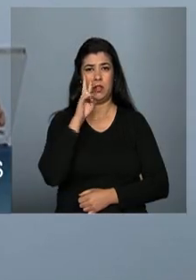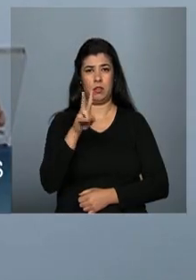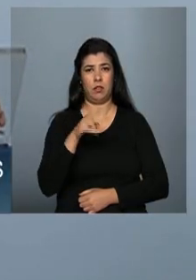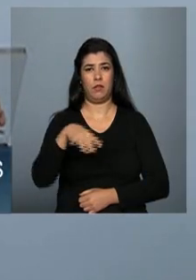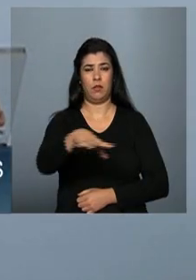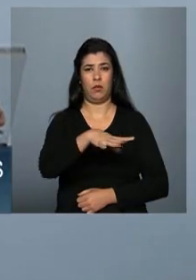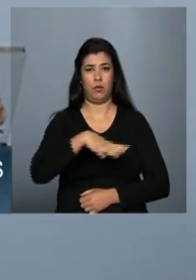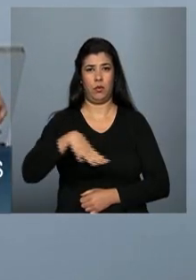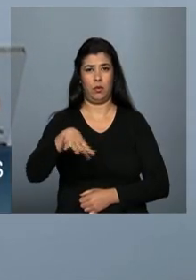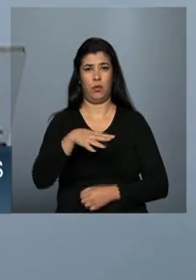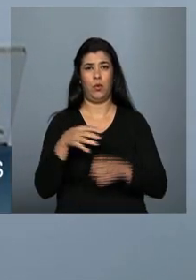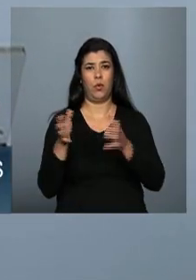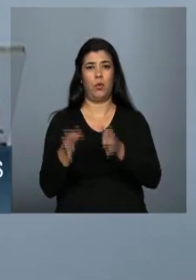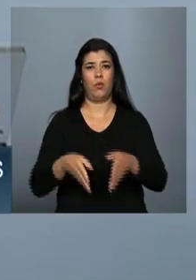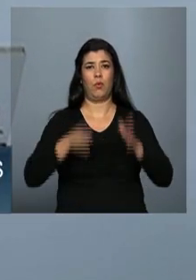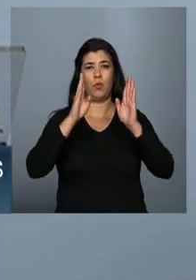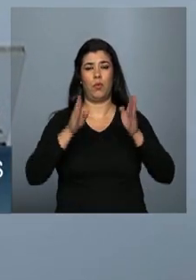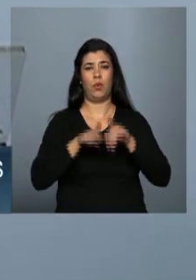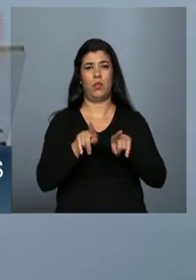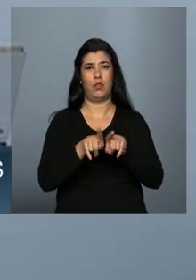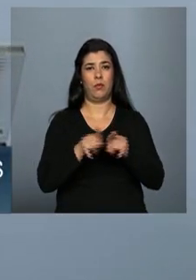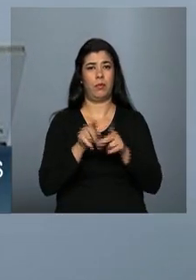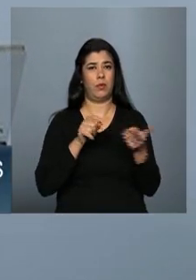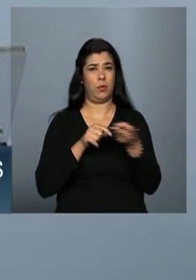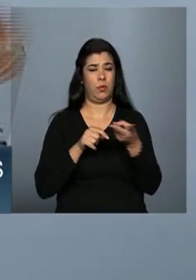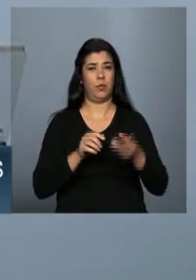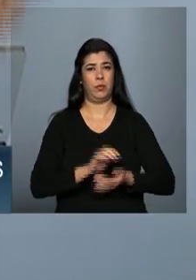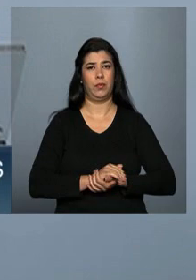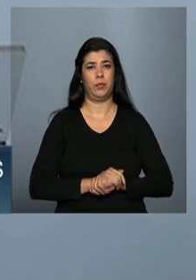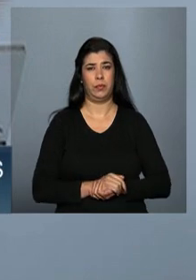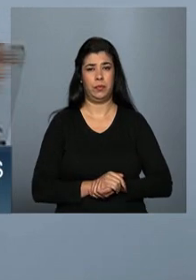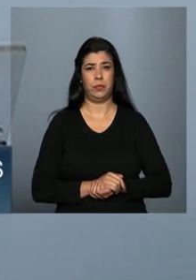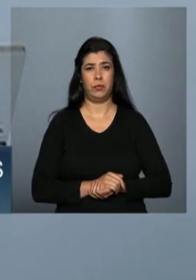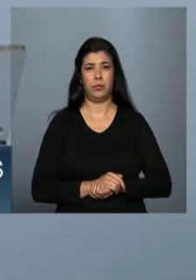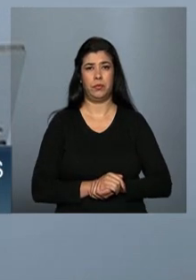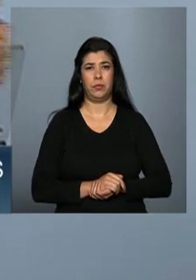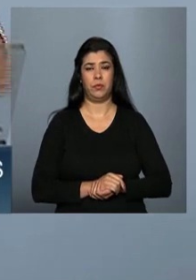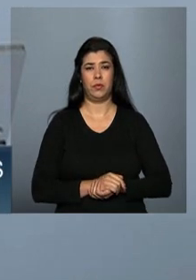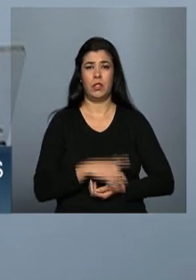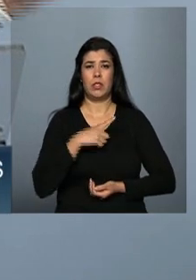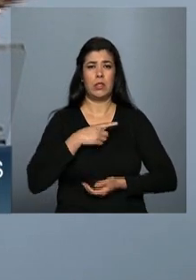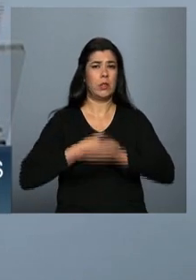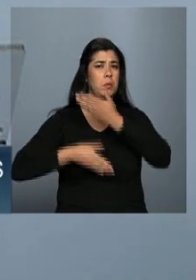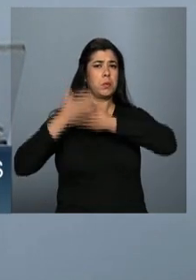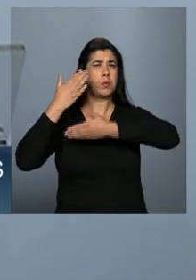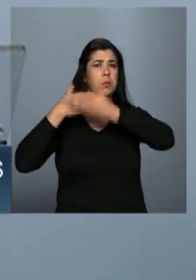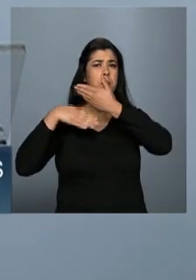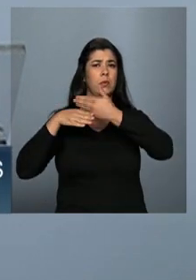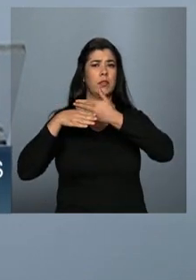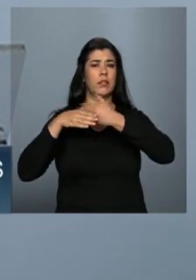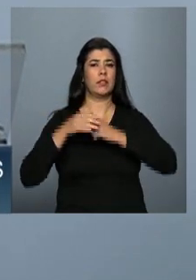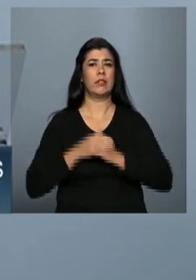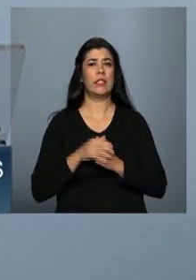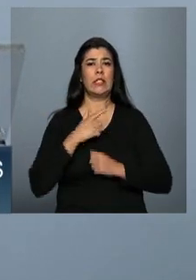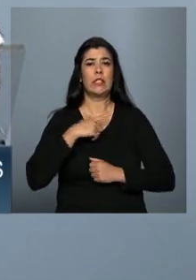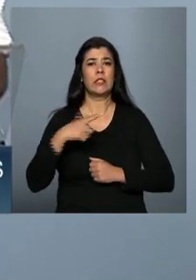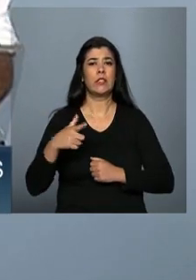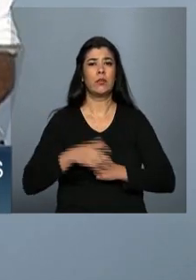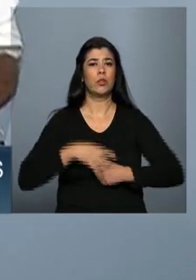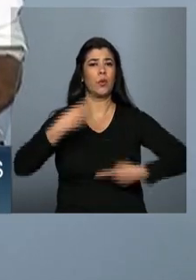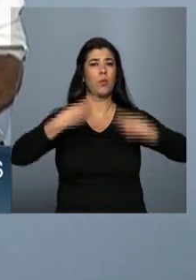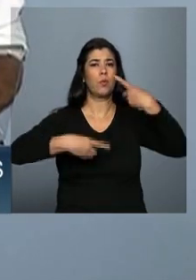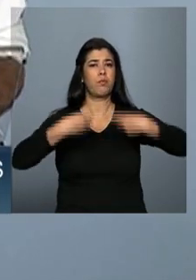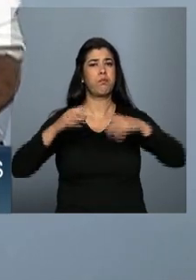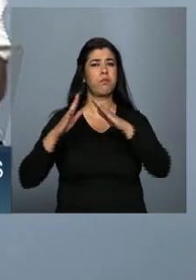Recanto do Passoaré 1 e 2 e Vivenda das Gaivotas. Uma política habitacional que não acontecia há décadas no Brasil e